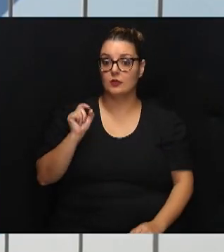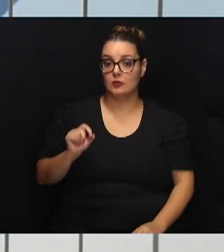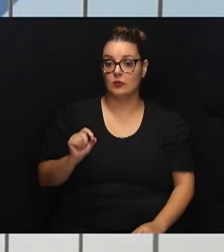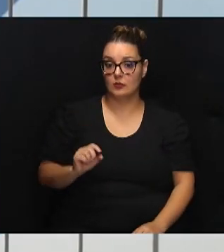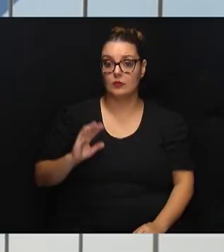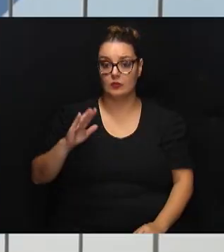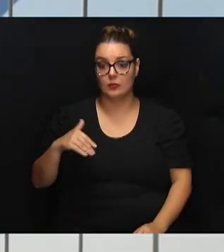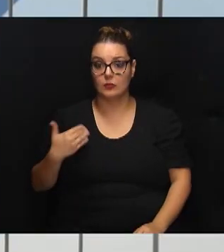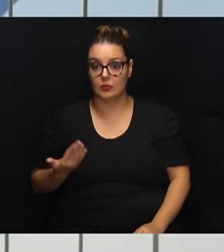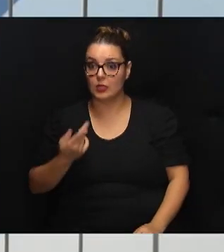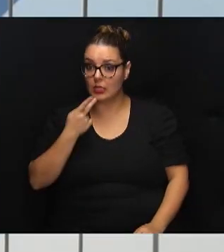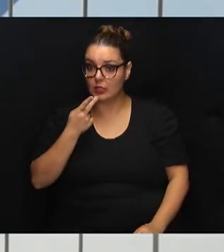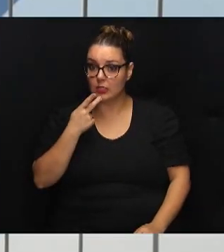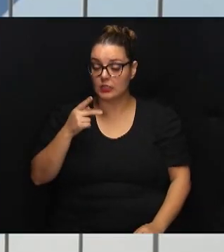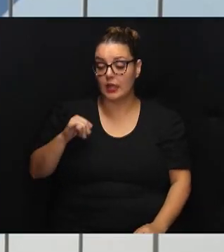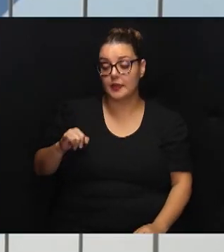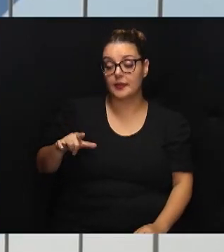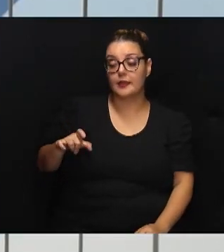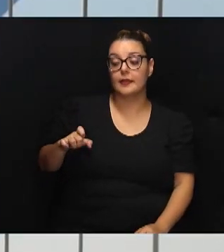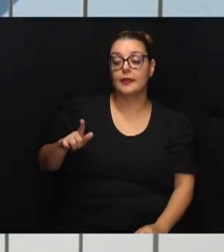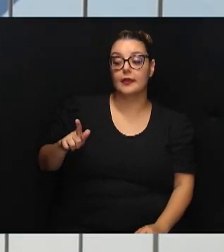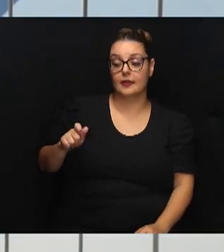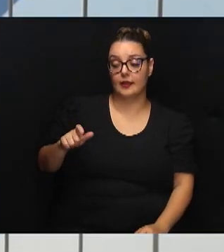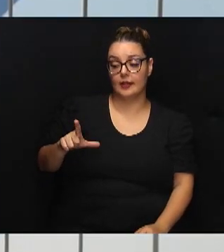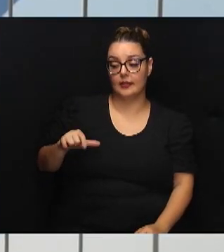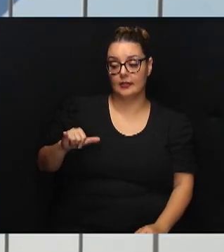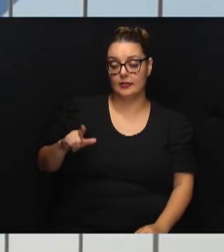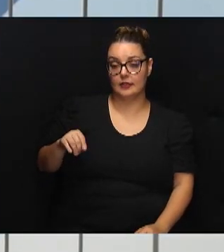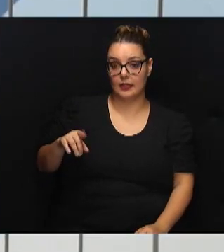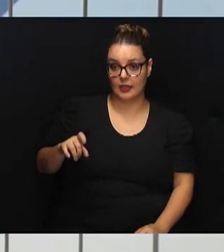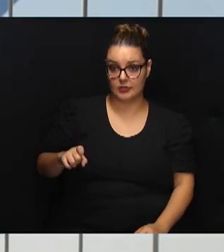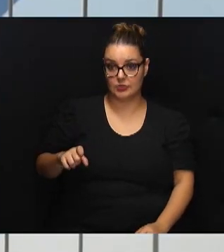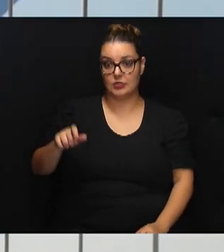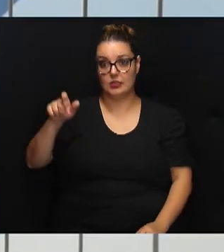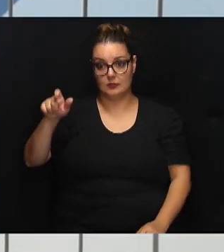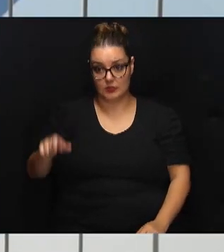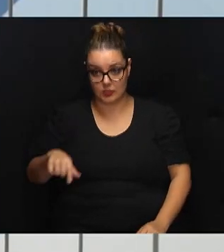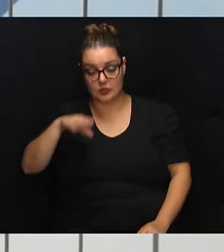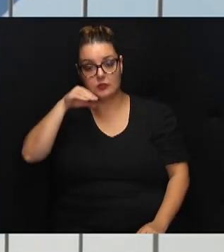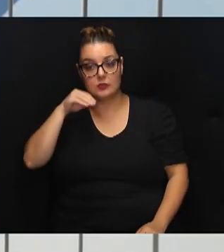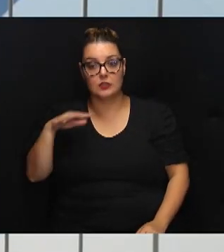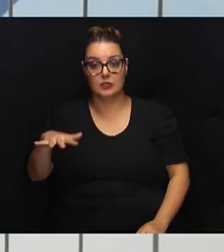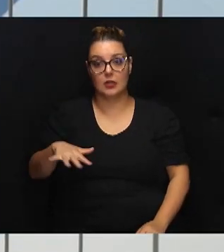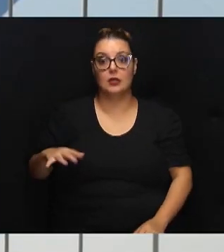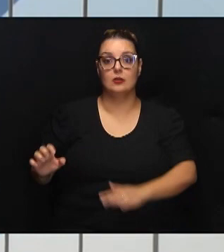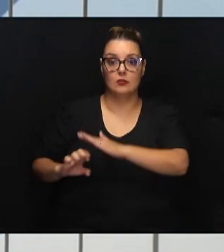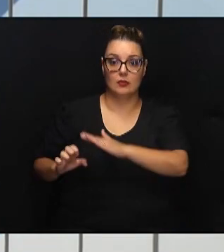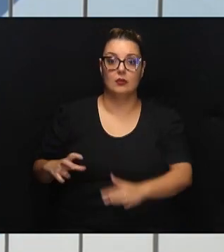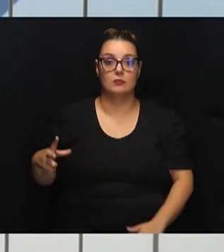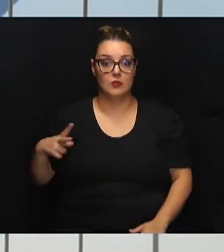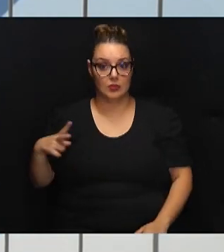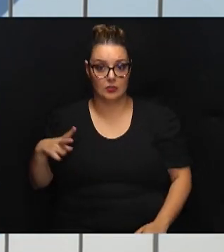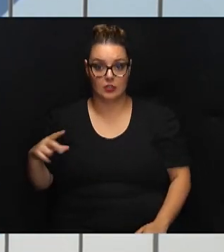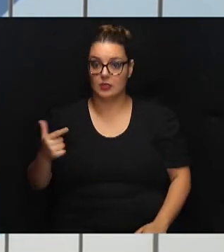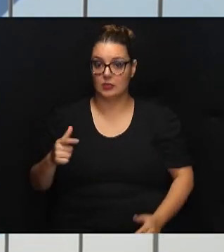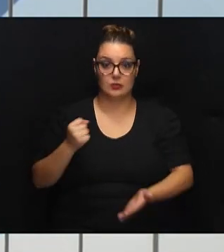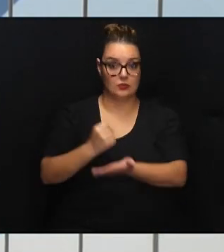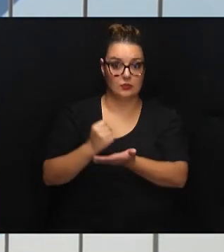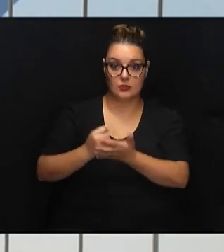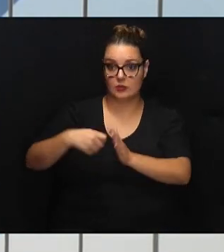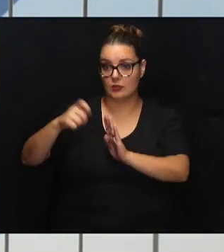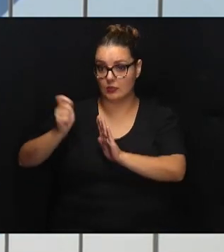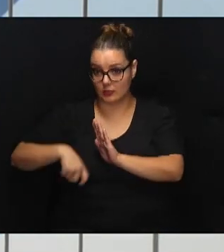quando eu falo dessa ilegalidade, eu falo tanto de um trabalhador que trabalha no setor privado, que não tem ali sua carteira